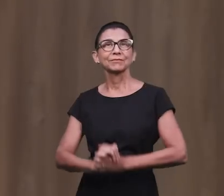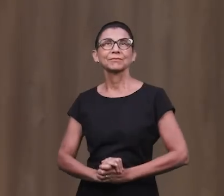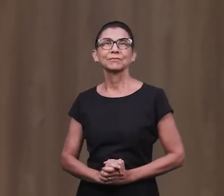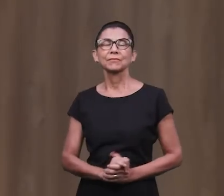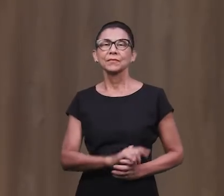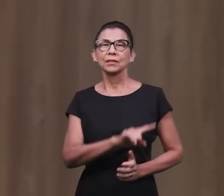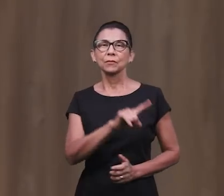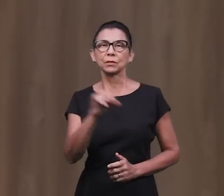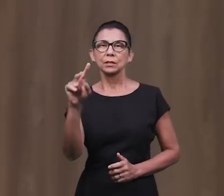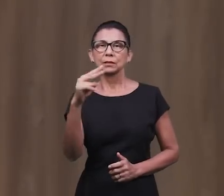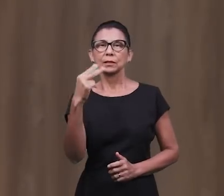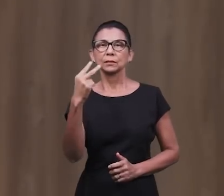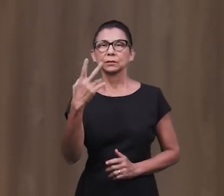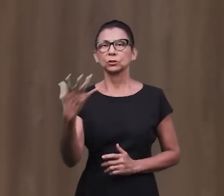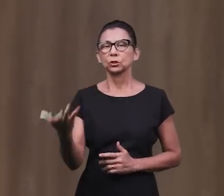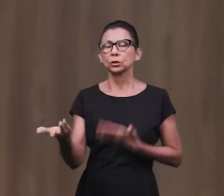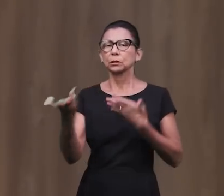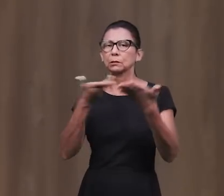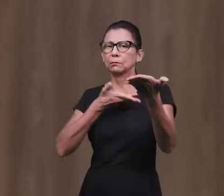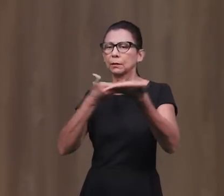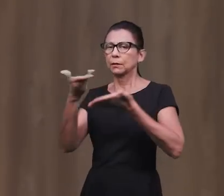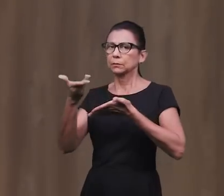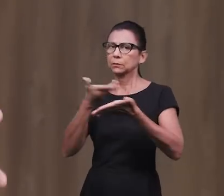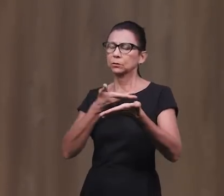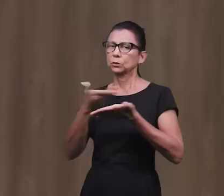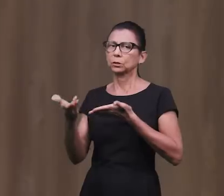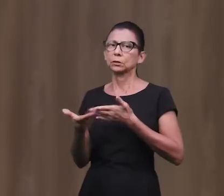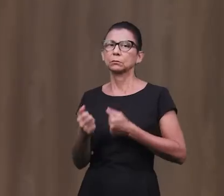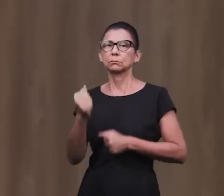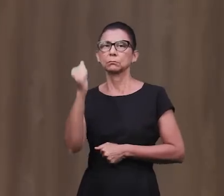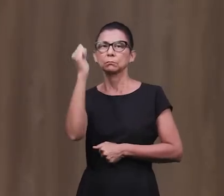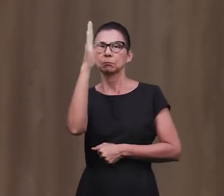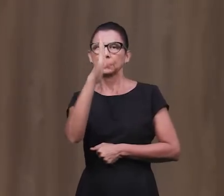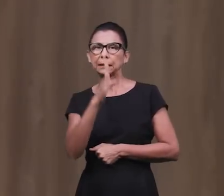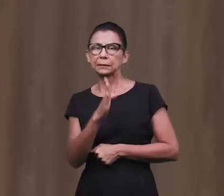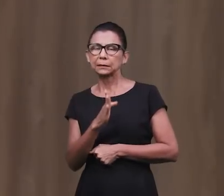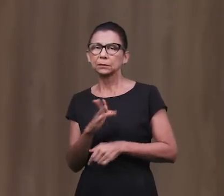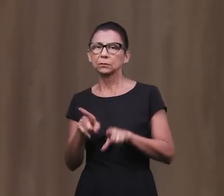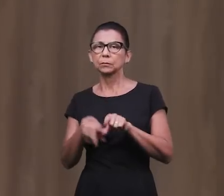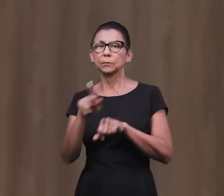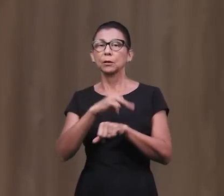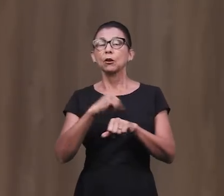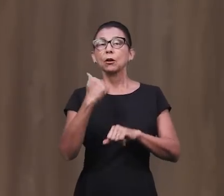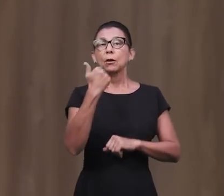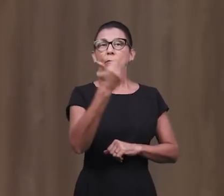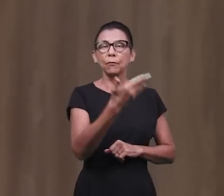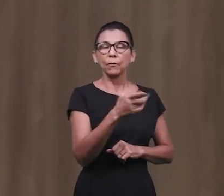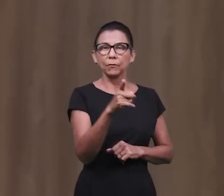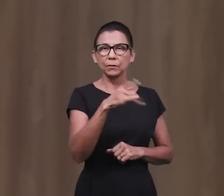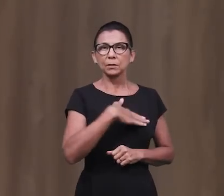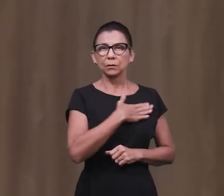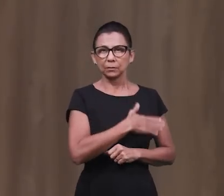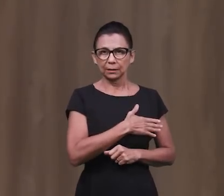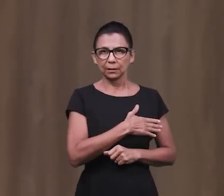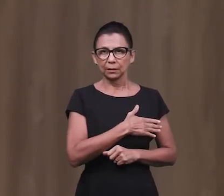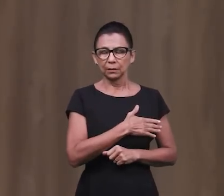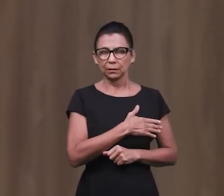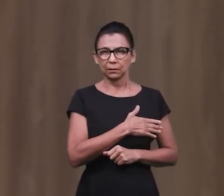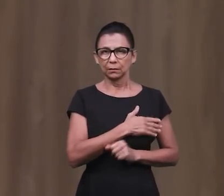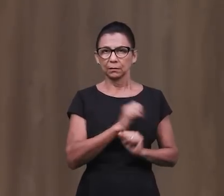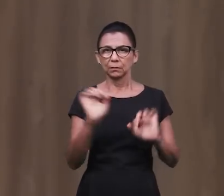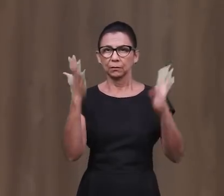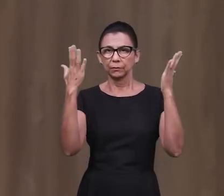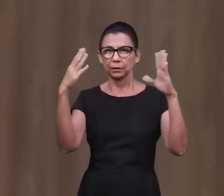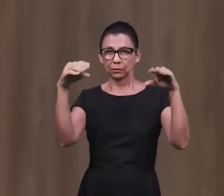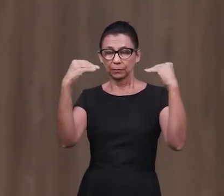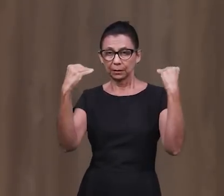participações. Aos irmãos que estão sempre interagindo conosco aqui no Brasil e também no exterior. Você gostaria de mandar o seu evento aqui para o programa